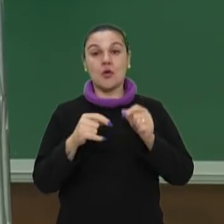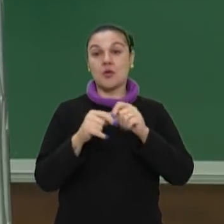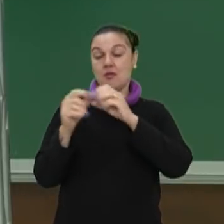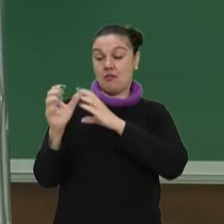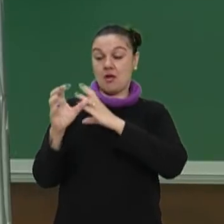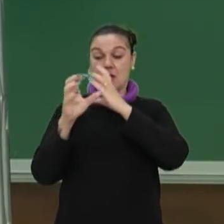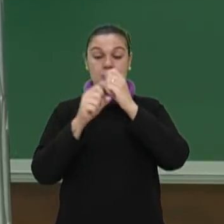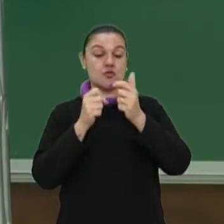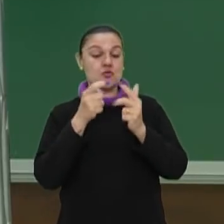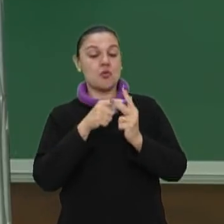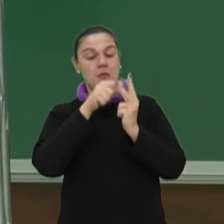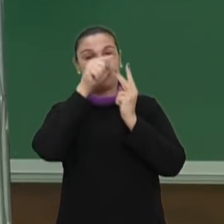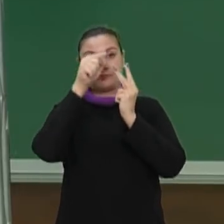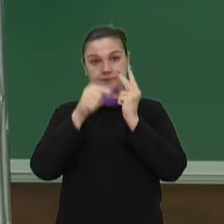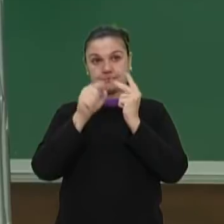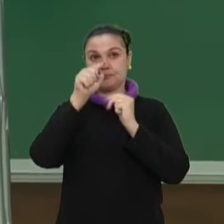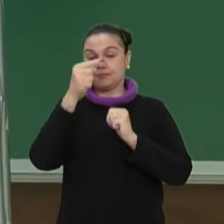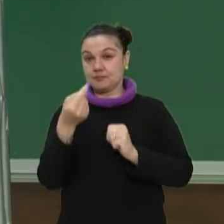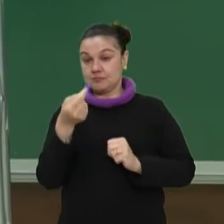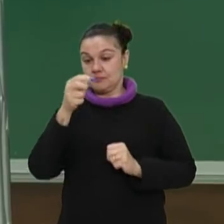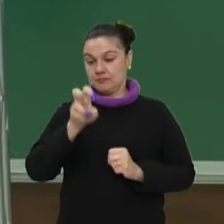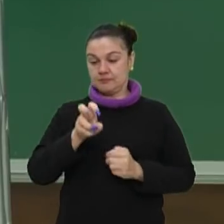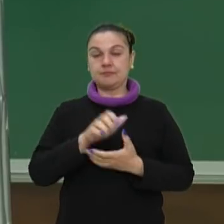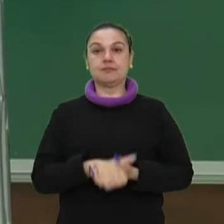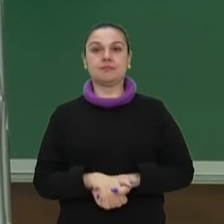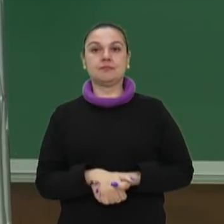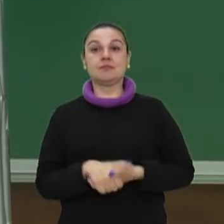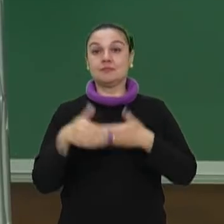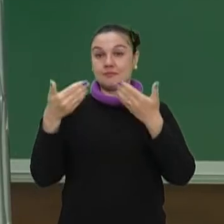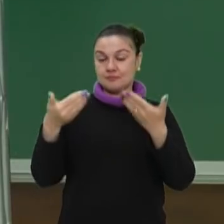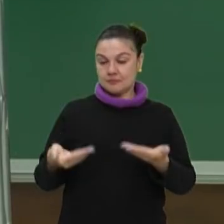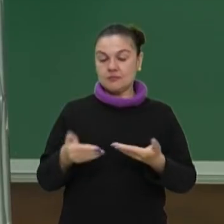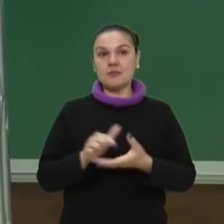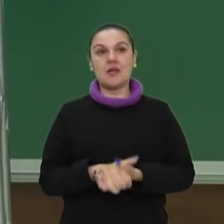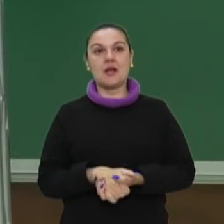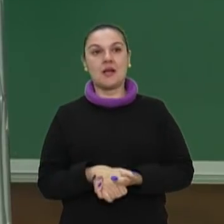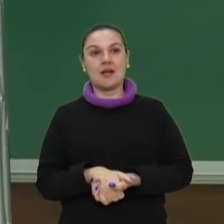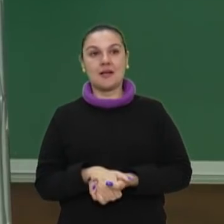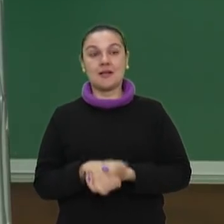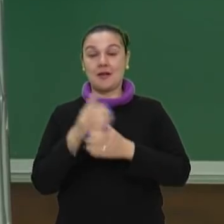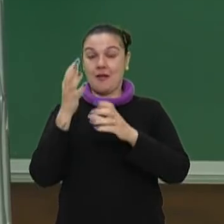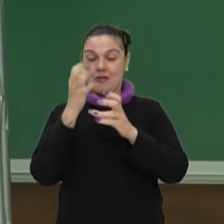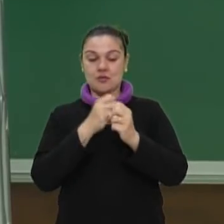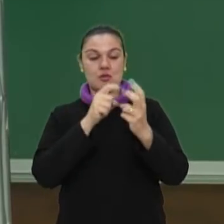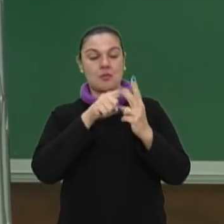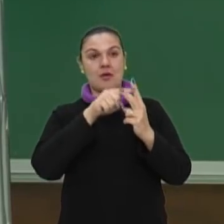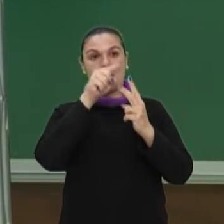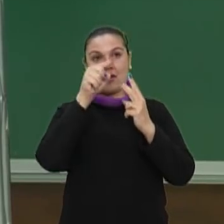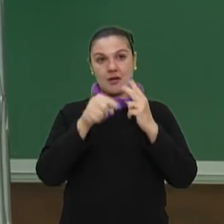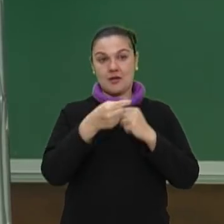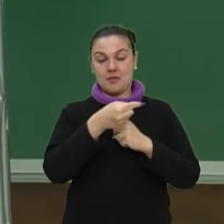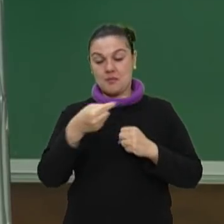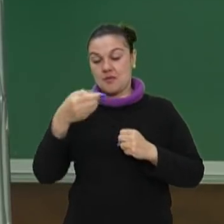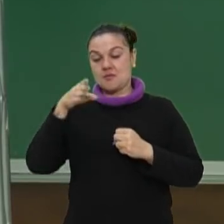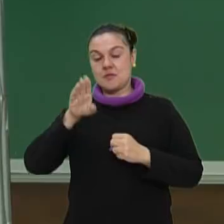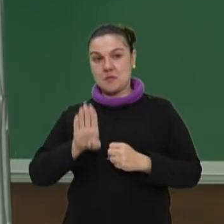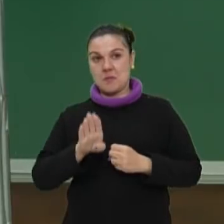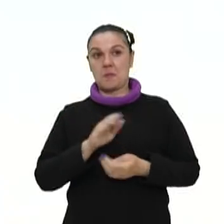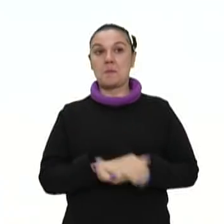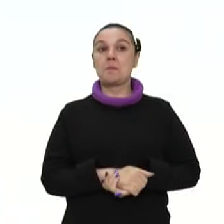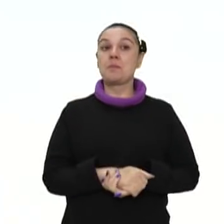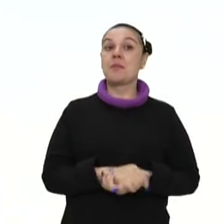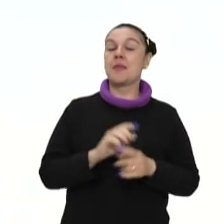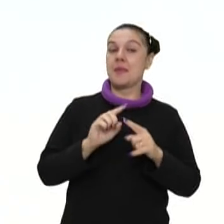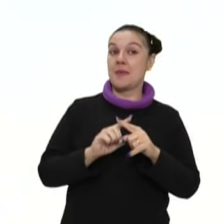raízes é 15, não é isso? Então, a soma das duas raízes é menos b, só